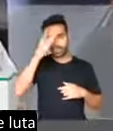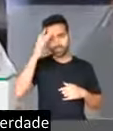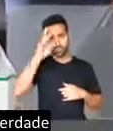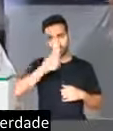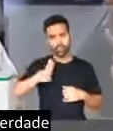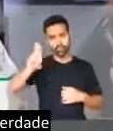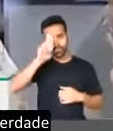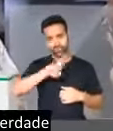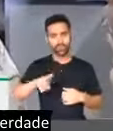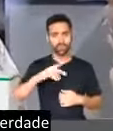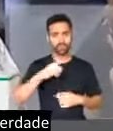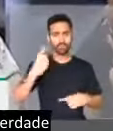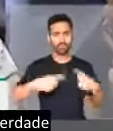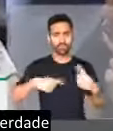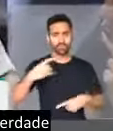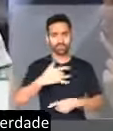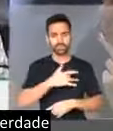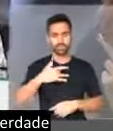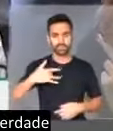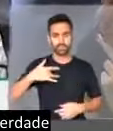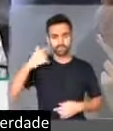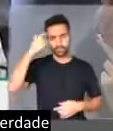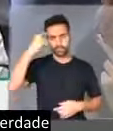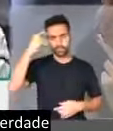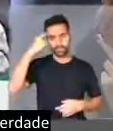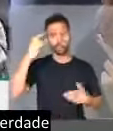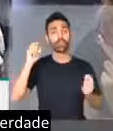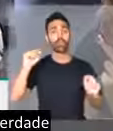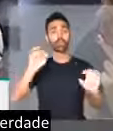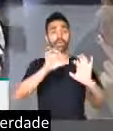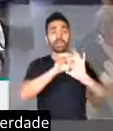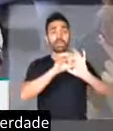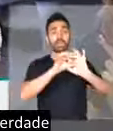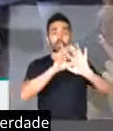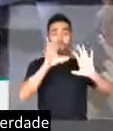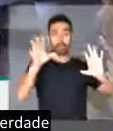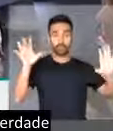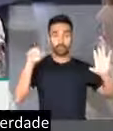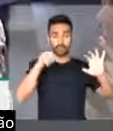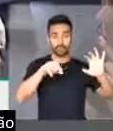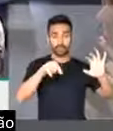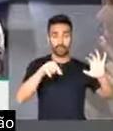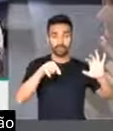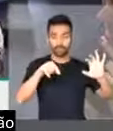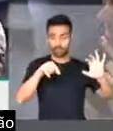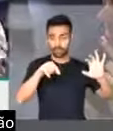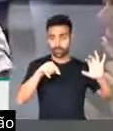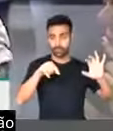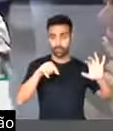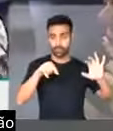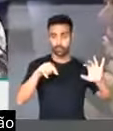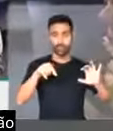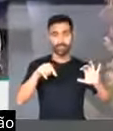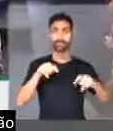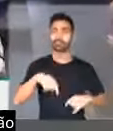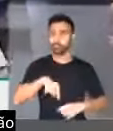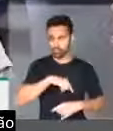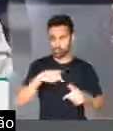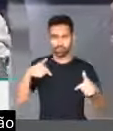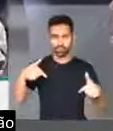da política de saúde mental em Belo Horizonte, que liberdade ainda que tantã. Não nos calarão,